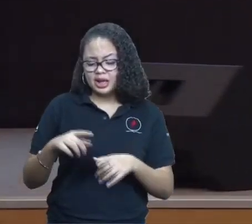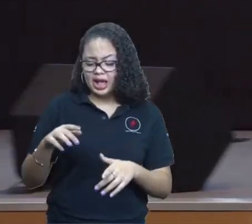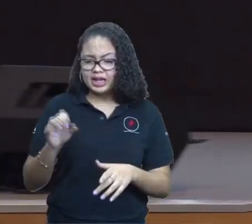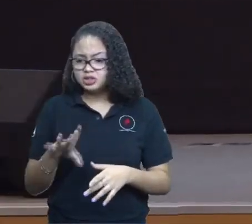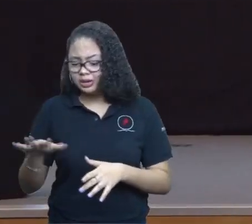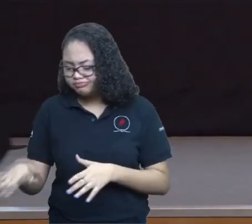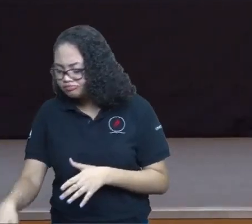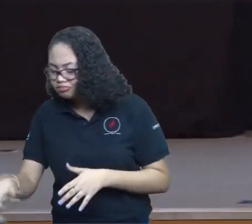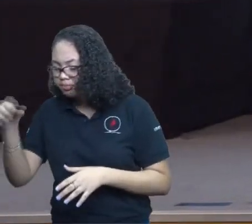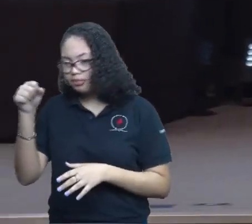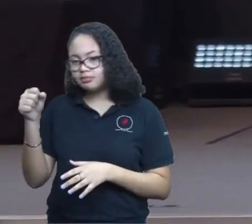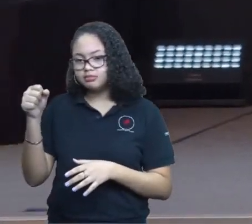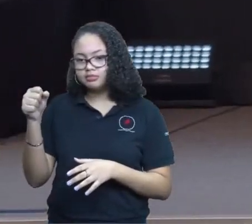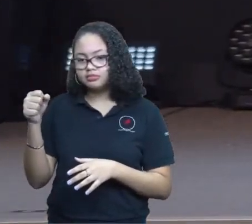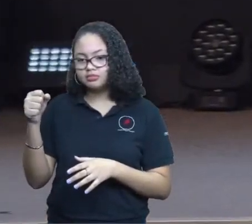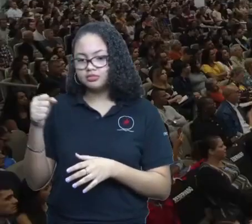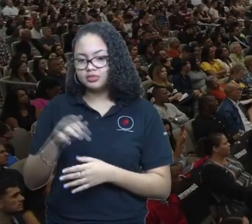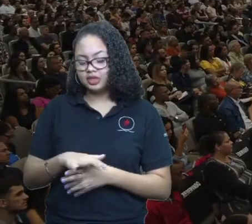ó